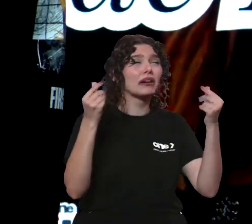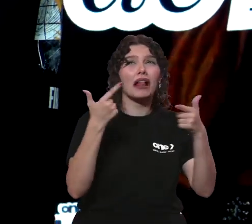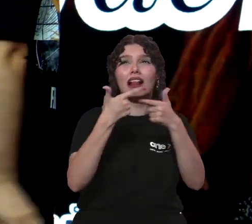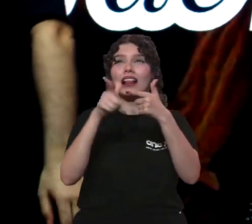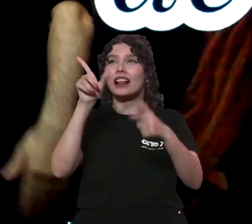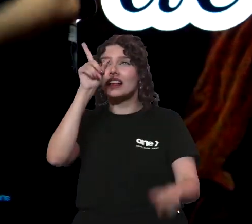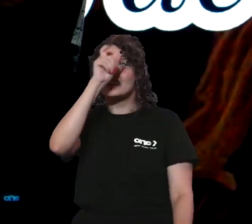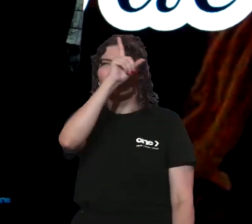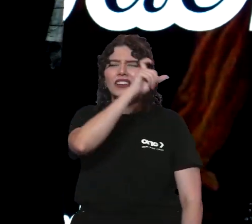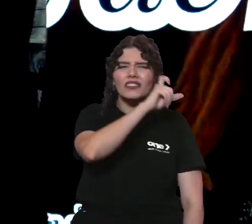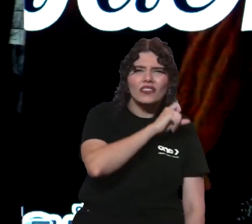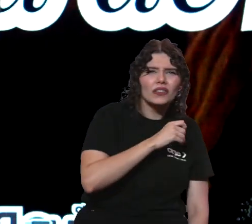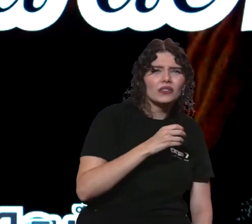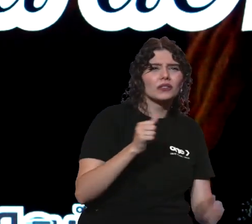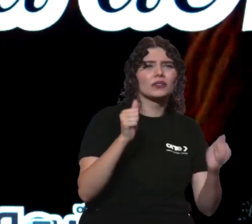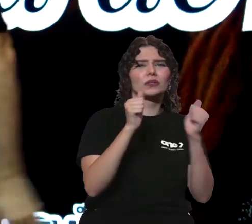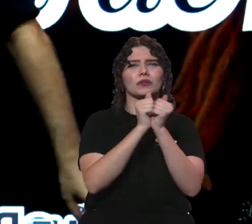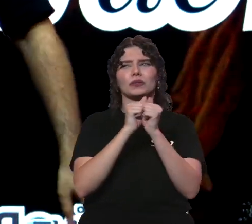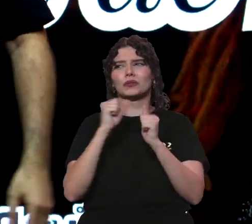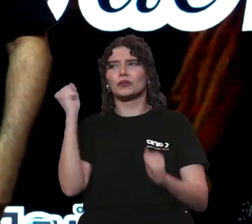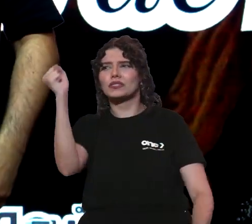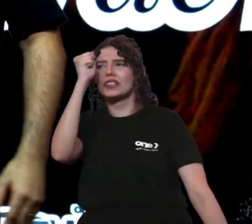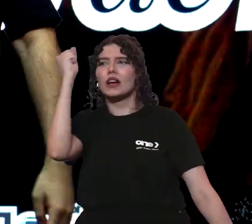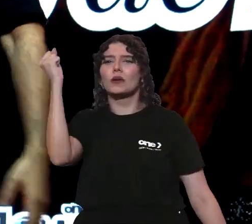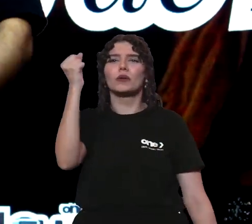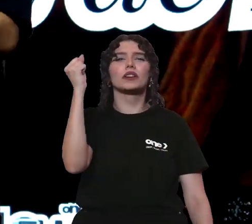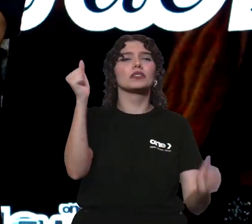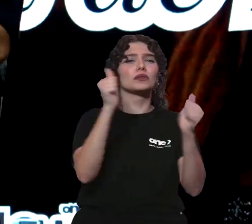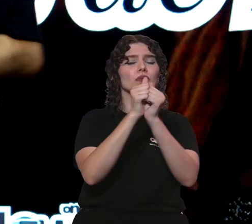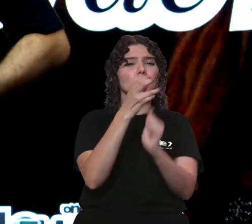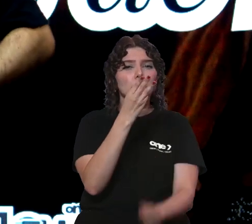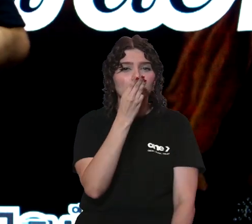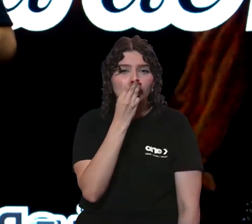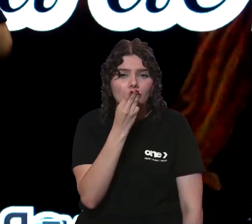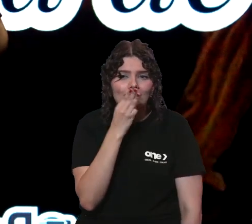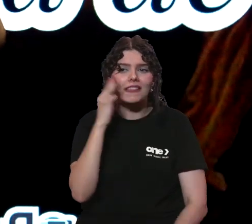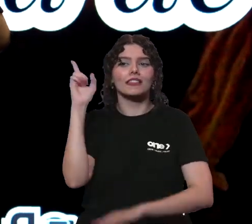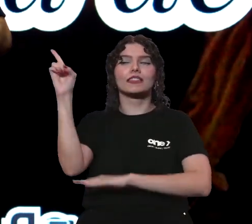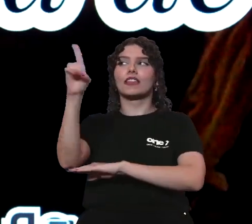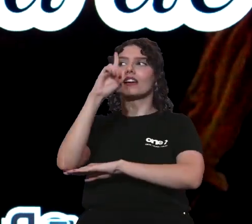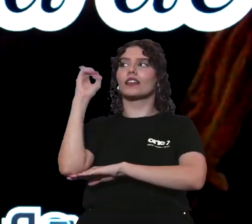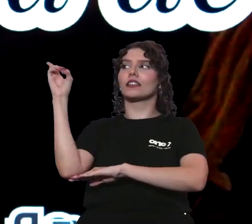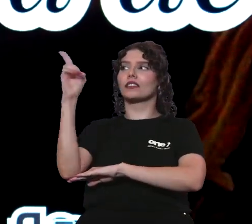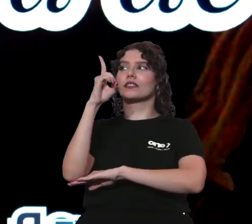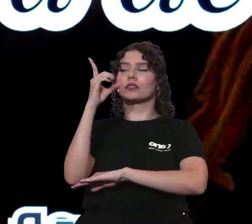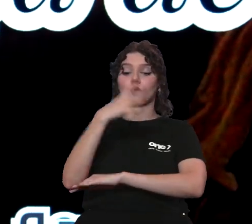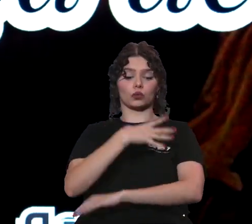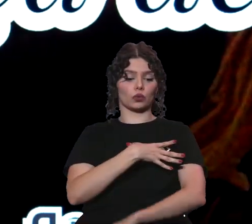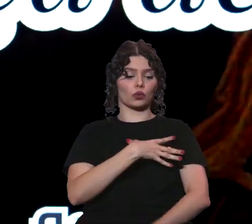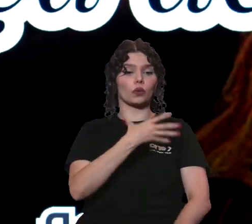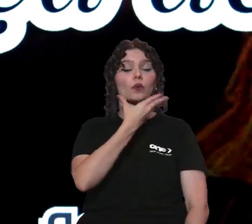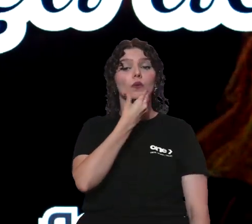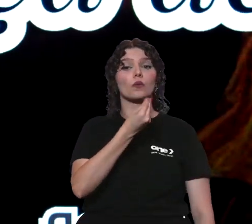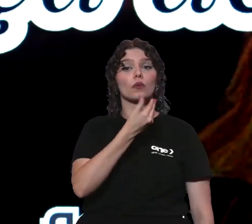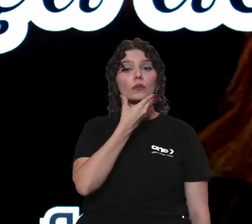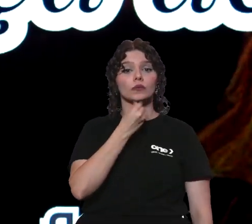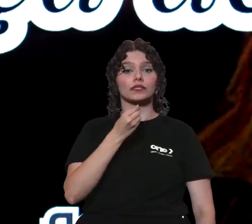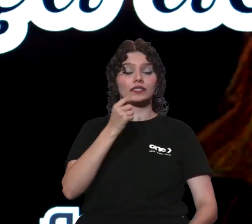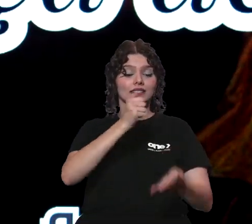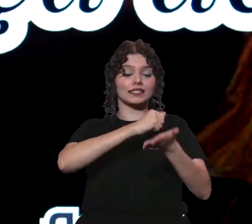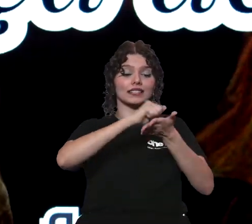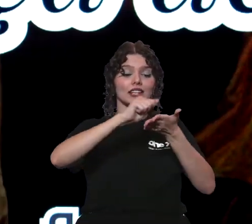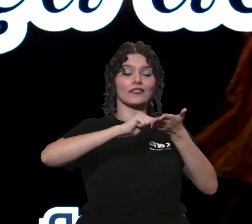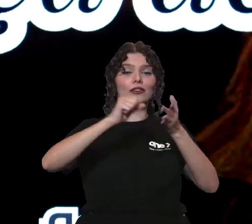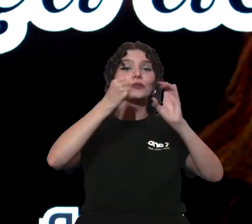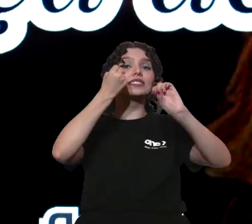inclusive com a esposa, com o sogro, etc., ele foi um homem um dos que mais escreveram salmos ali